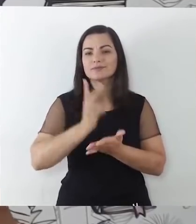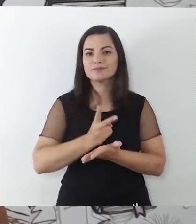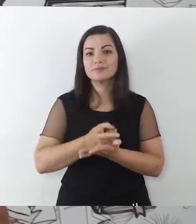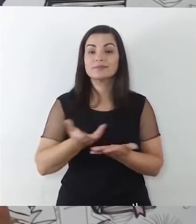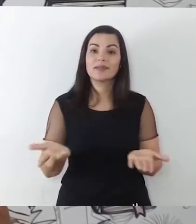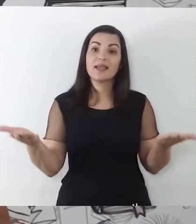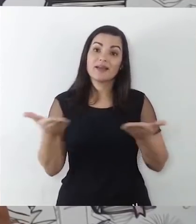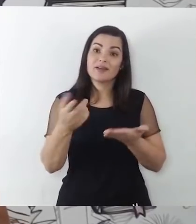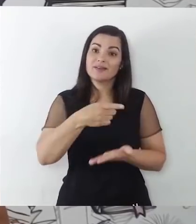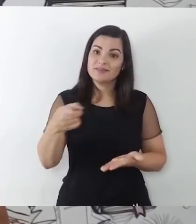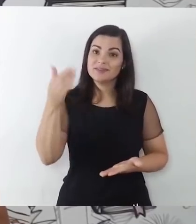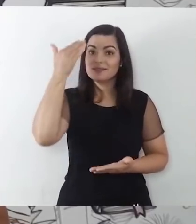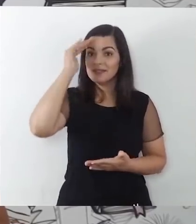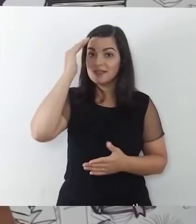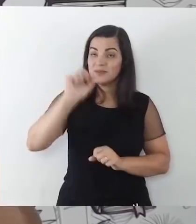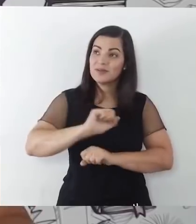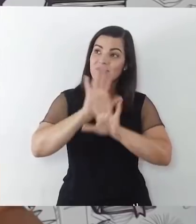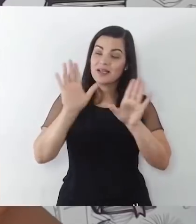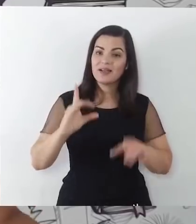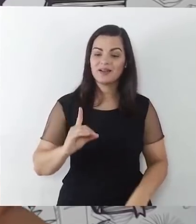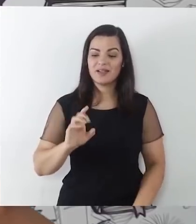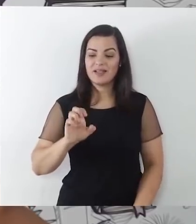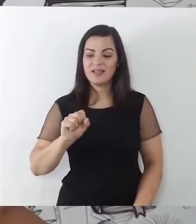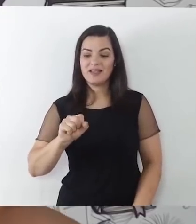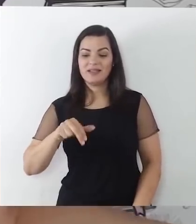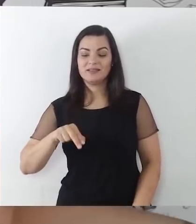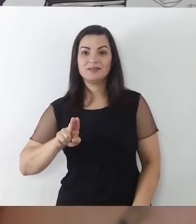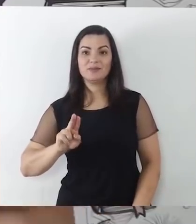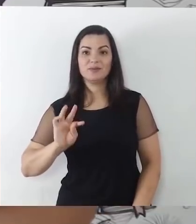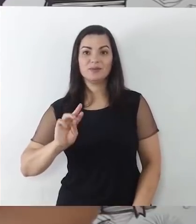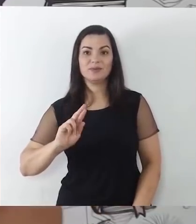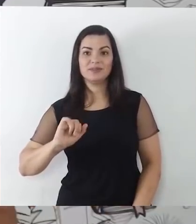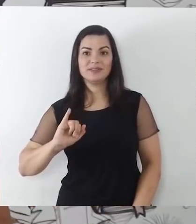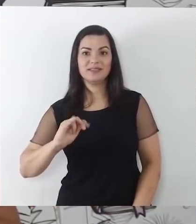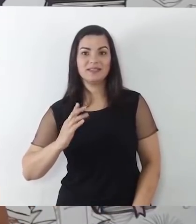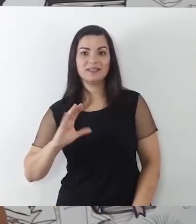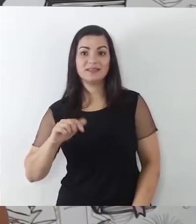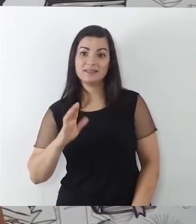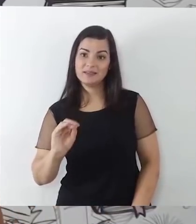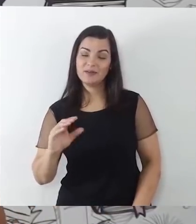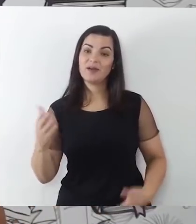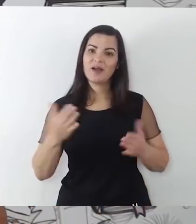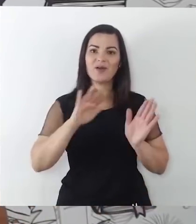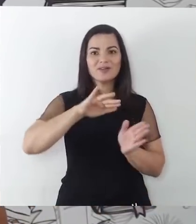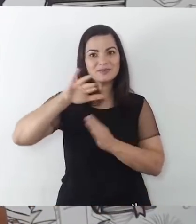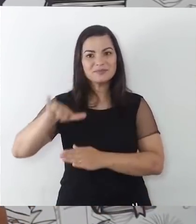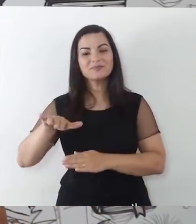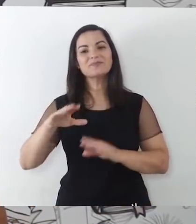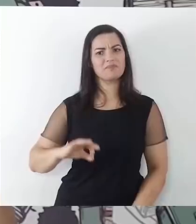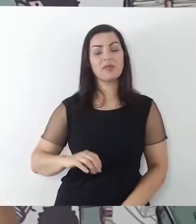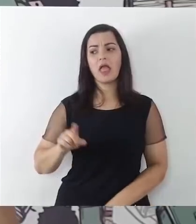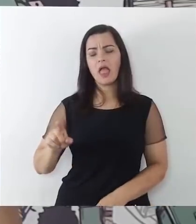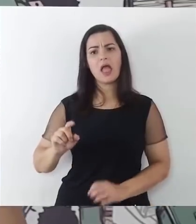A Organização Mundial da Saúde, ela recomenda que esse índice seja inferior